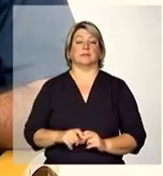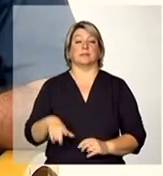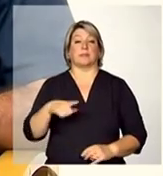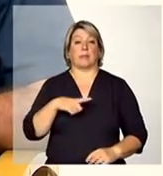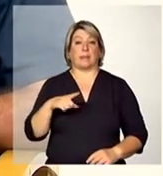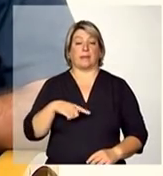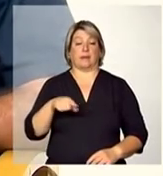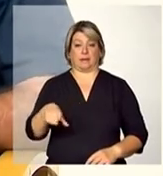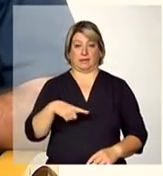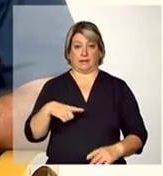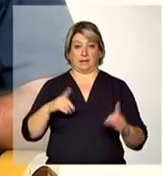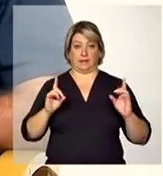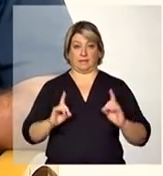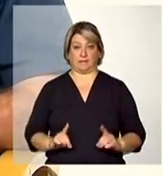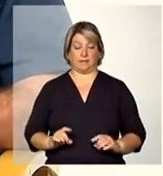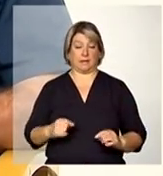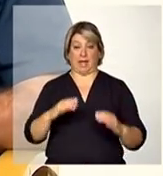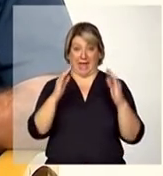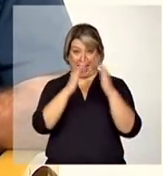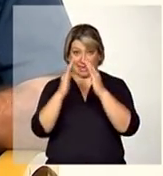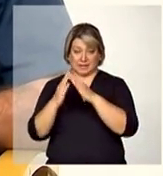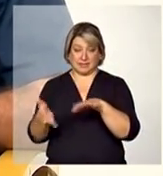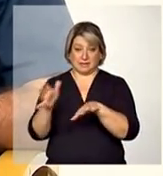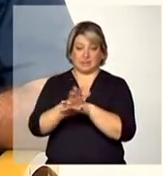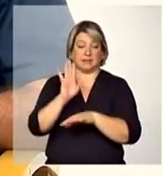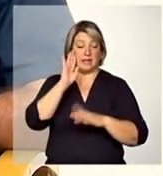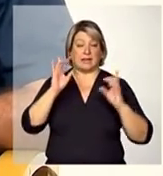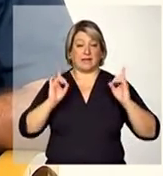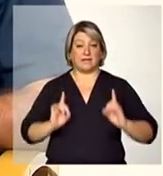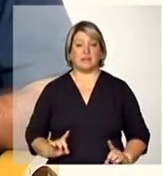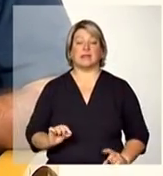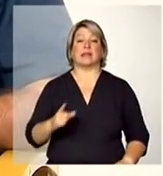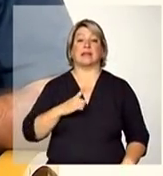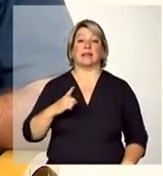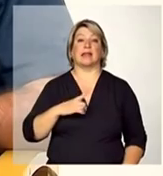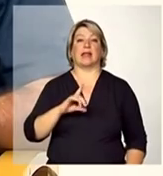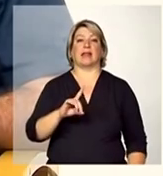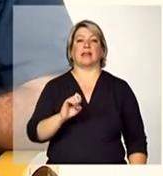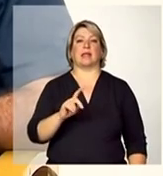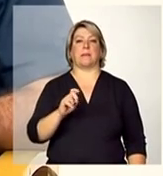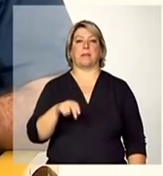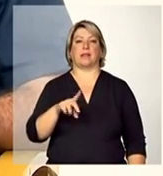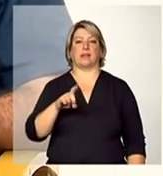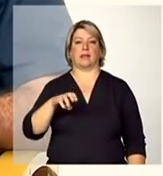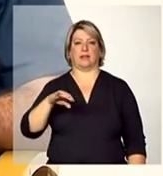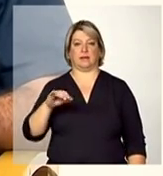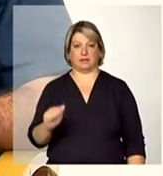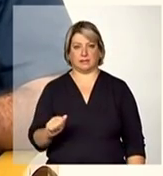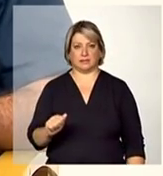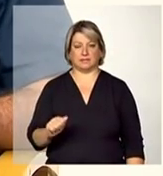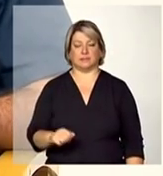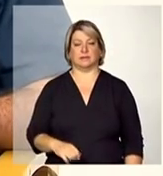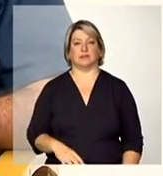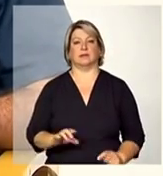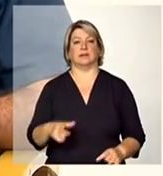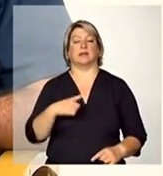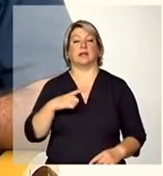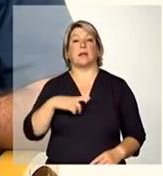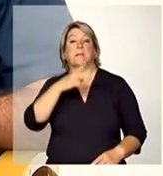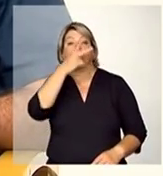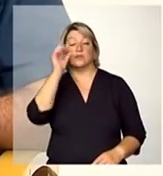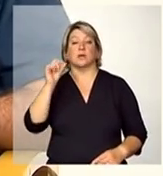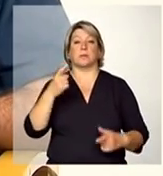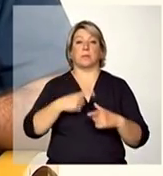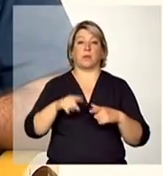direcionadas para as pessoas com deficiência em situação de dependência isso não necessariamente inclui nesse momento pessoas com transtorno mental até porque a gente não